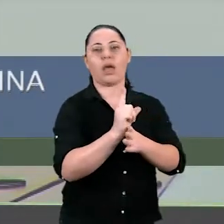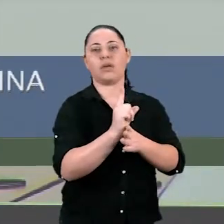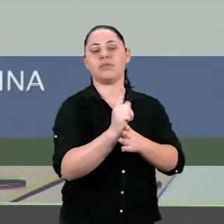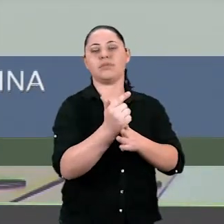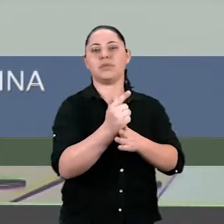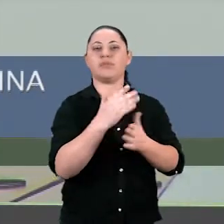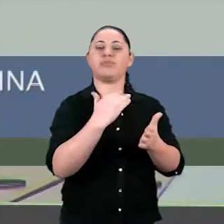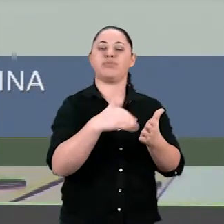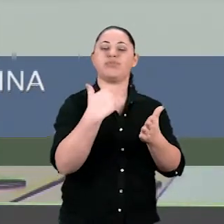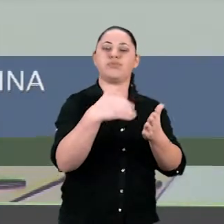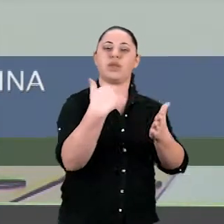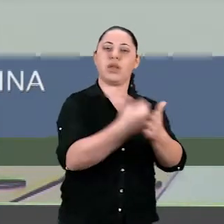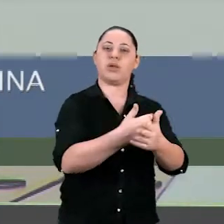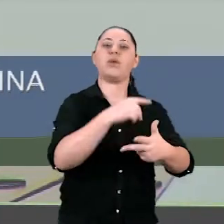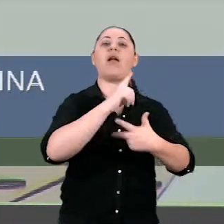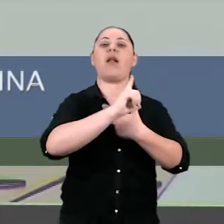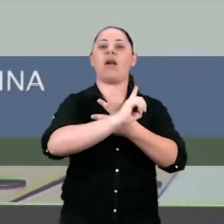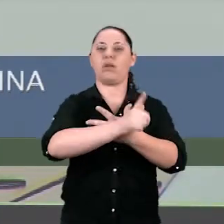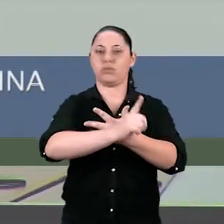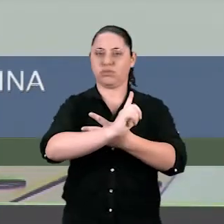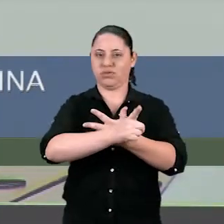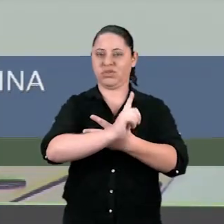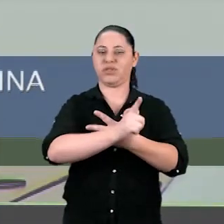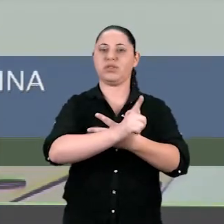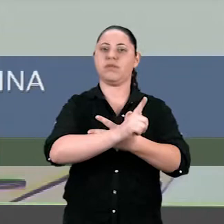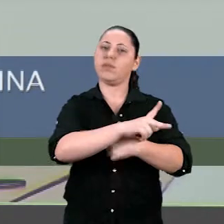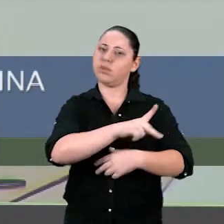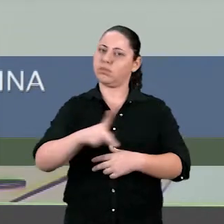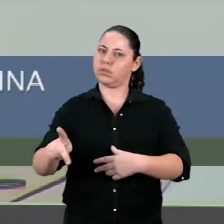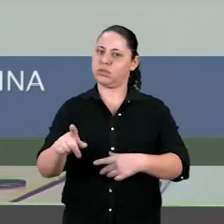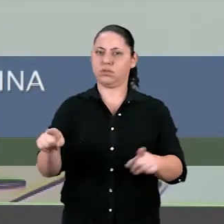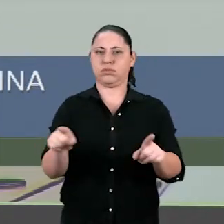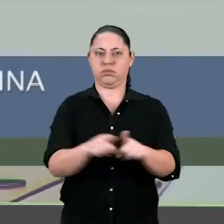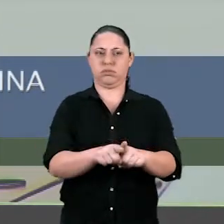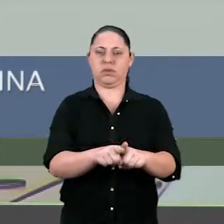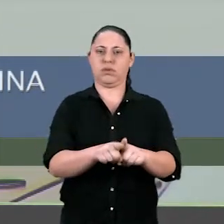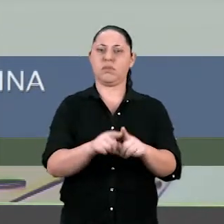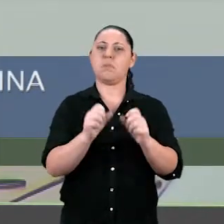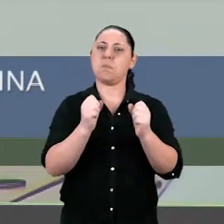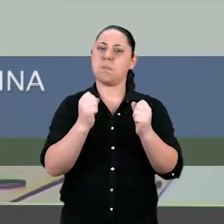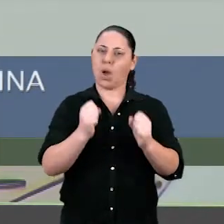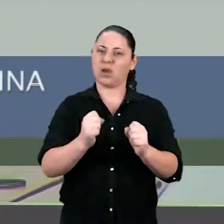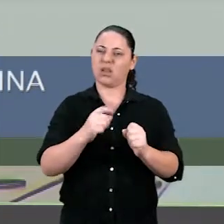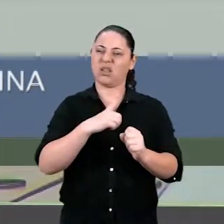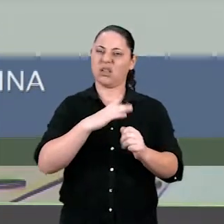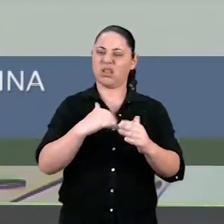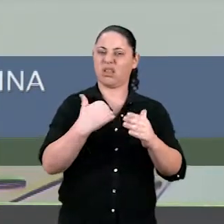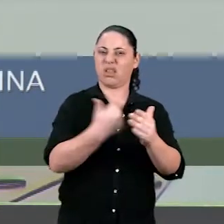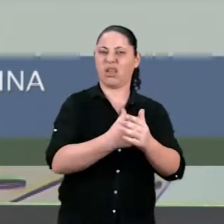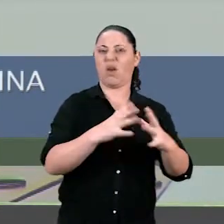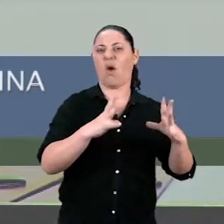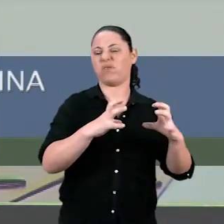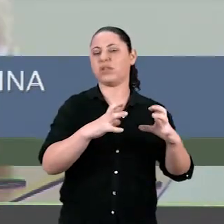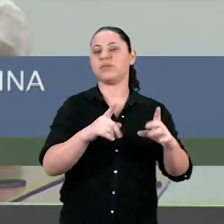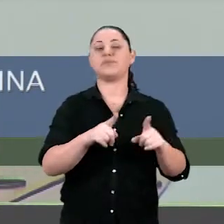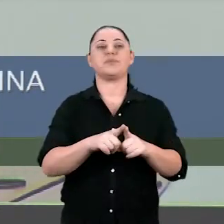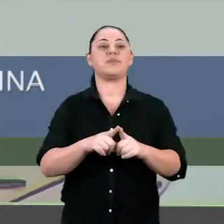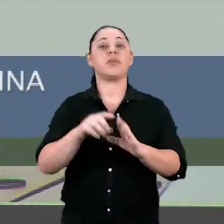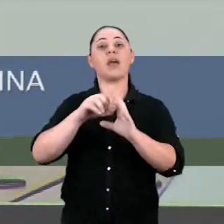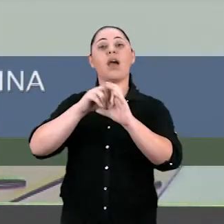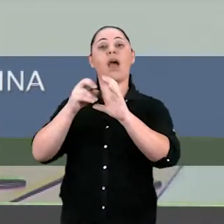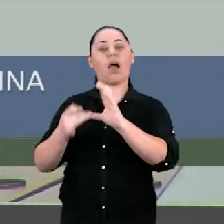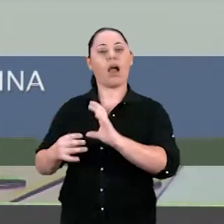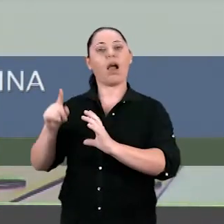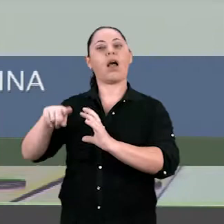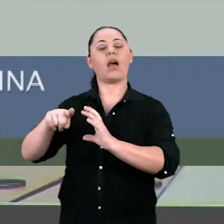legislativo e o presidente. E várias das características do próprio presidencialismo fazem